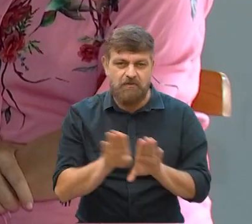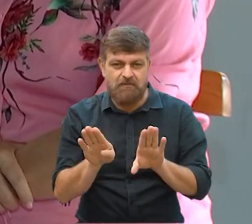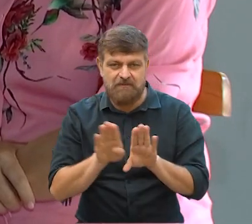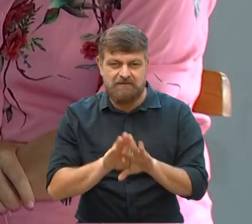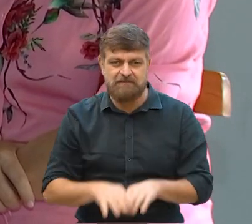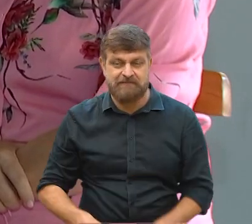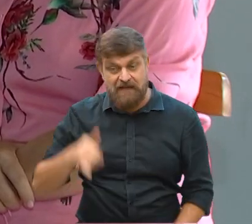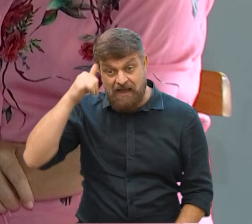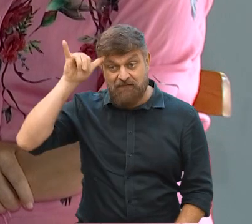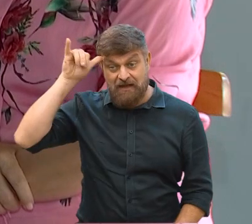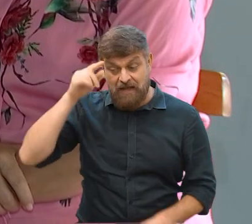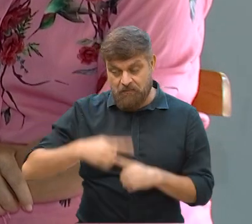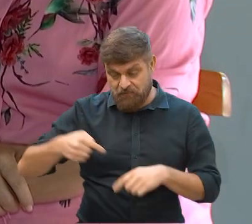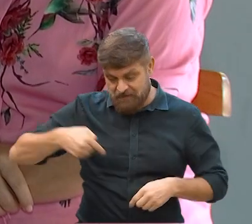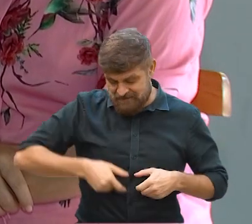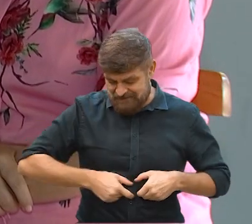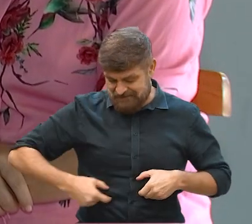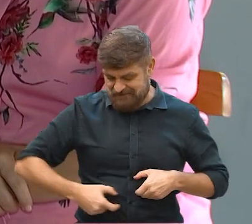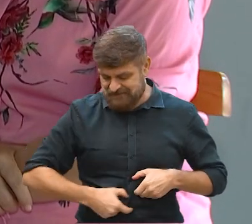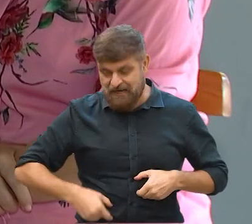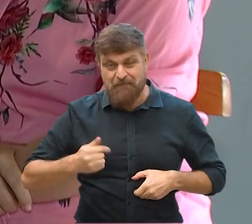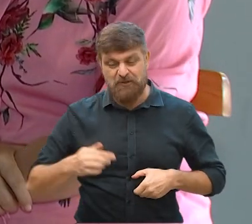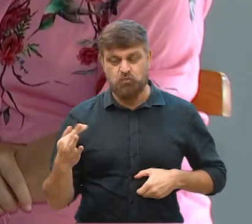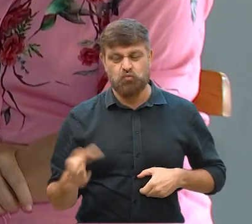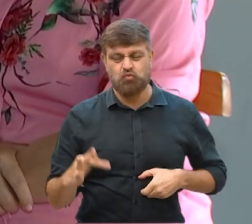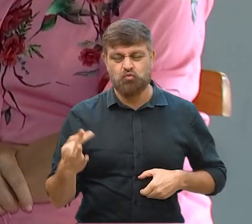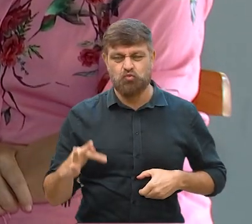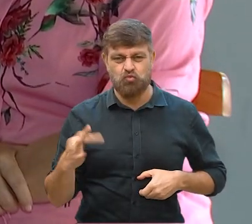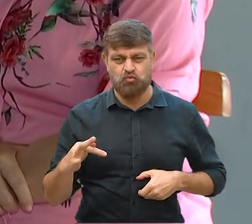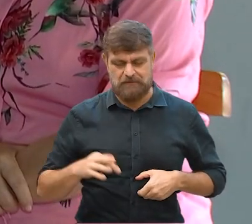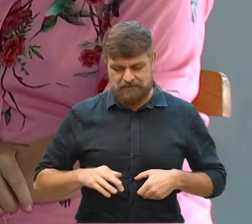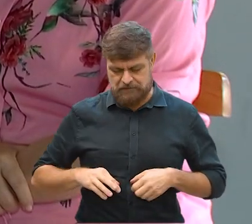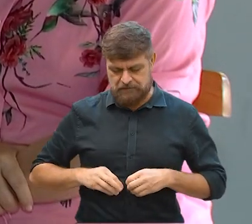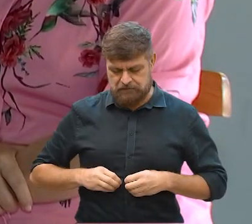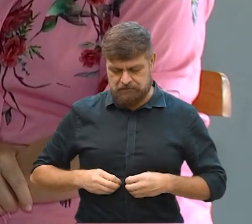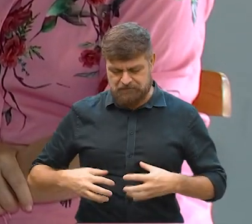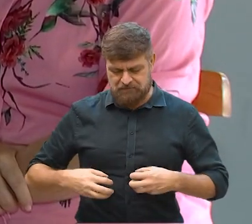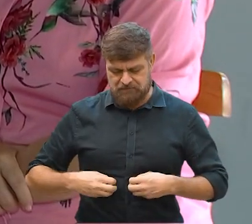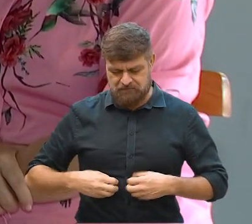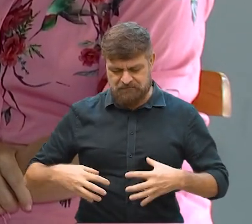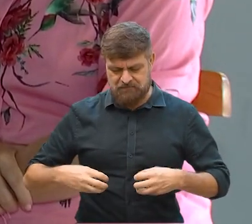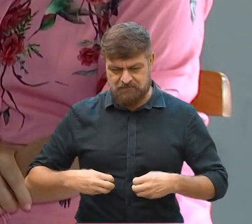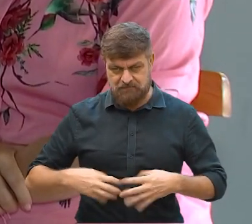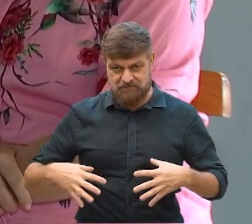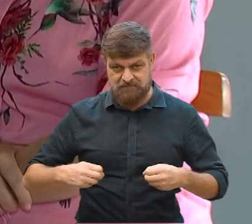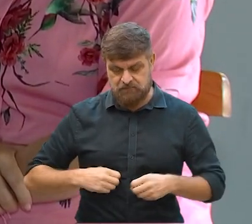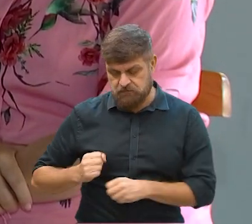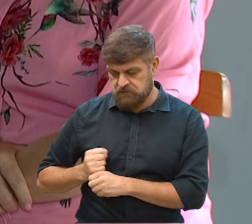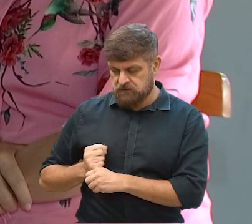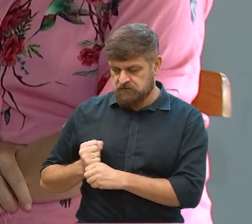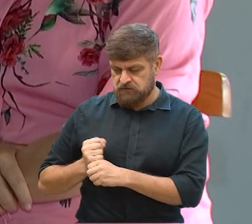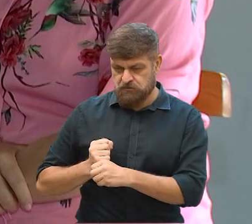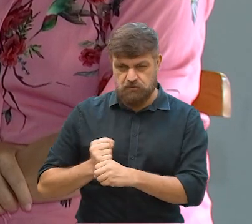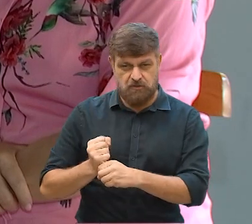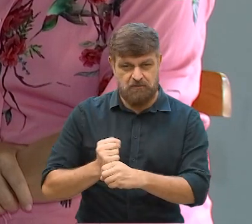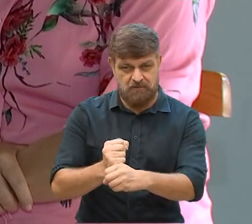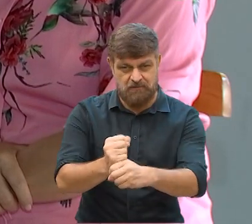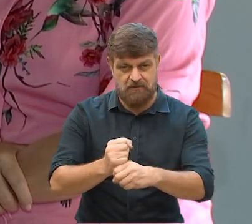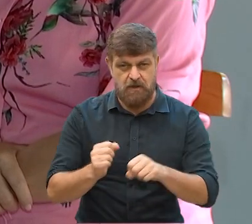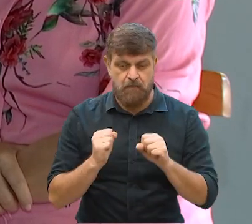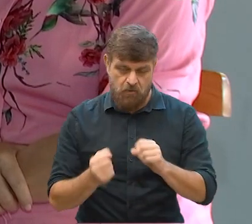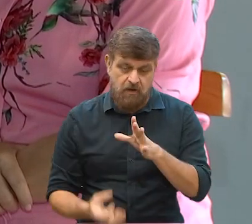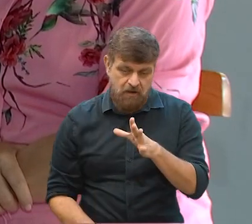pouco de inflamação da mucosa intestinal. E essa inflamação ela pode desencadear ao longo dos anos